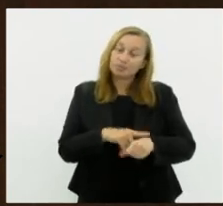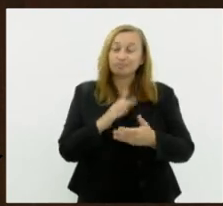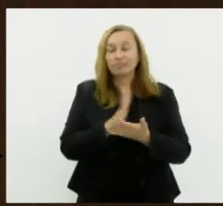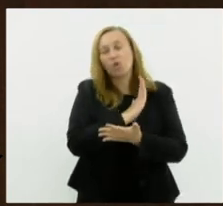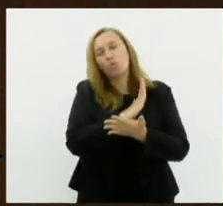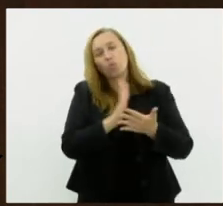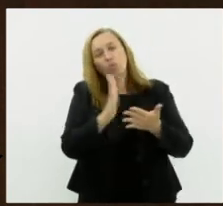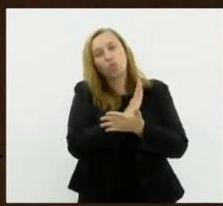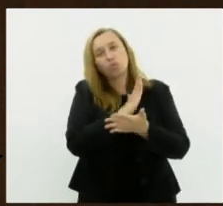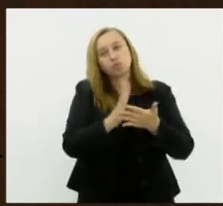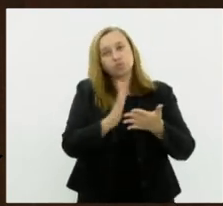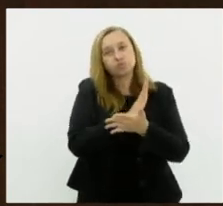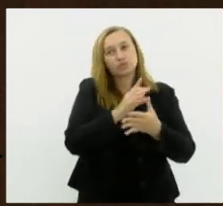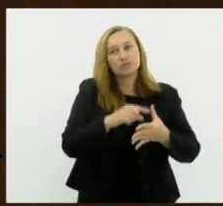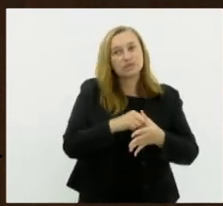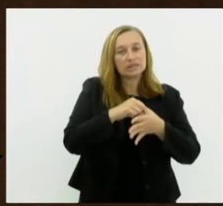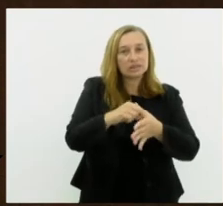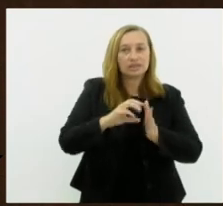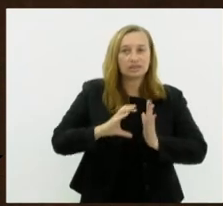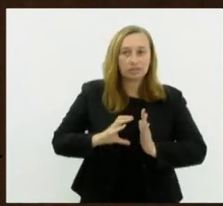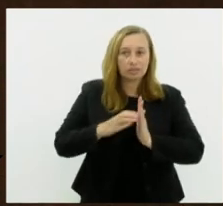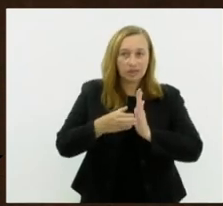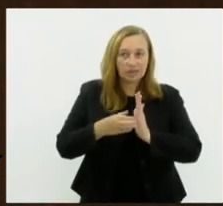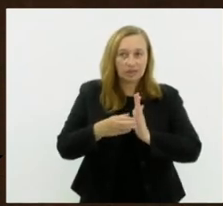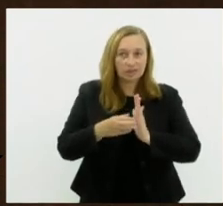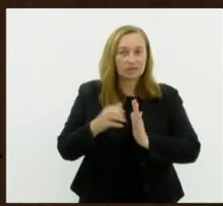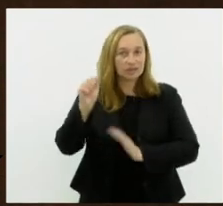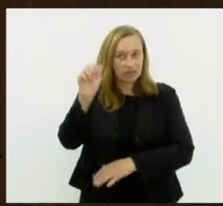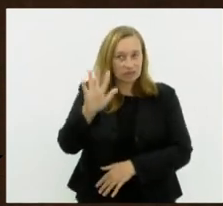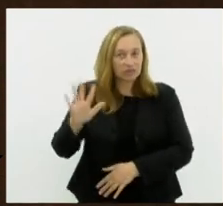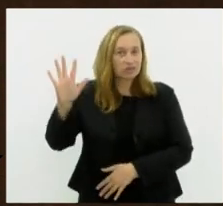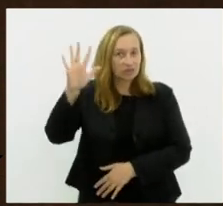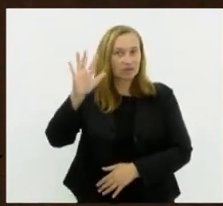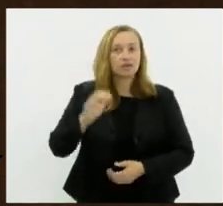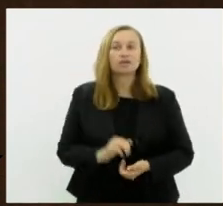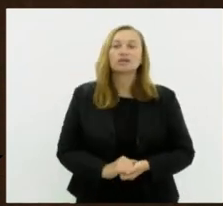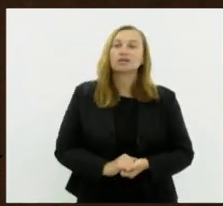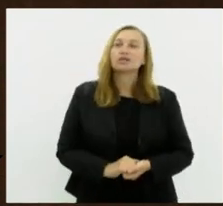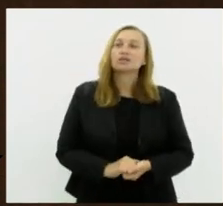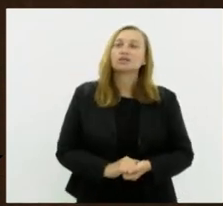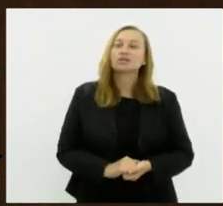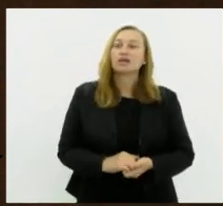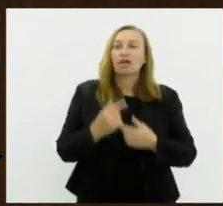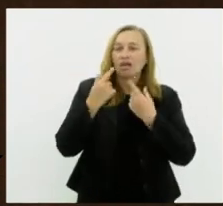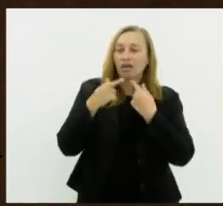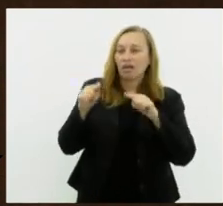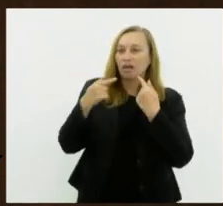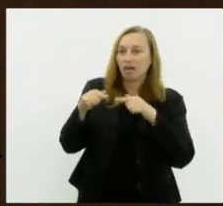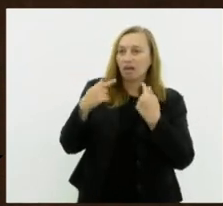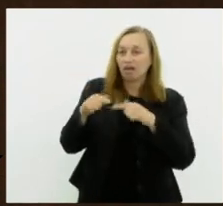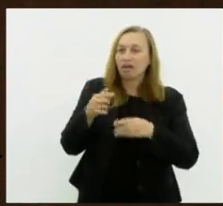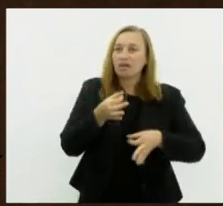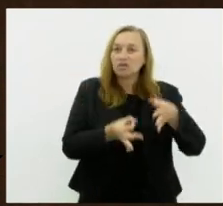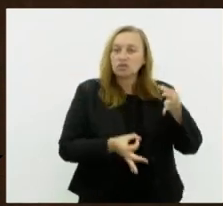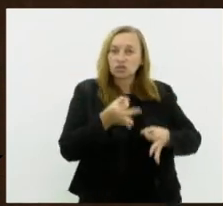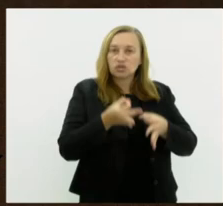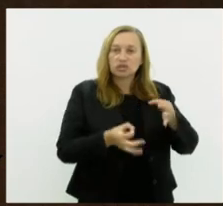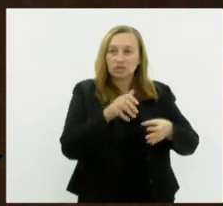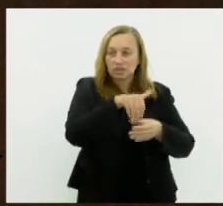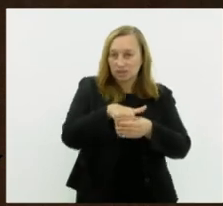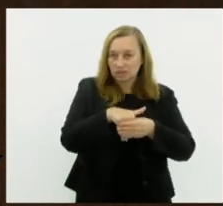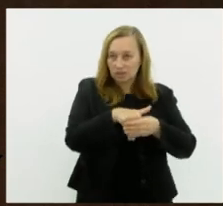alguns líderes partidários nacionais estavam fazendo críticas à justiça